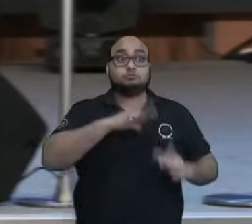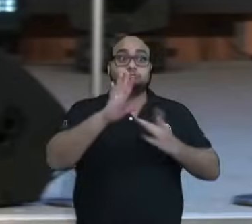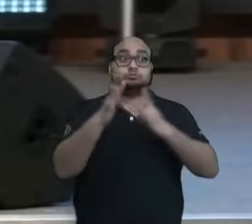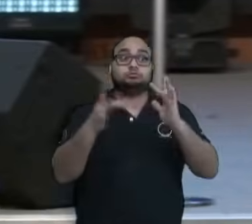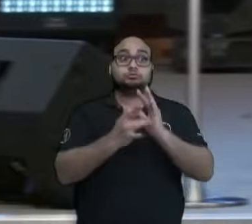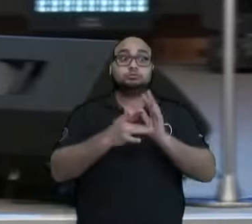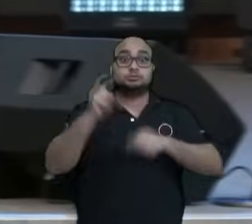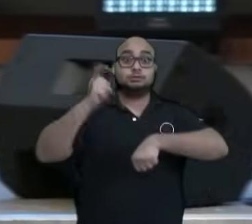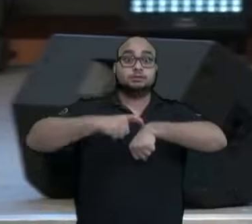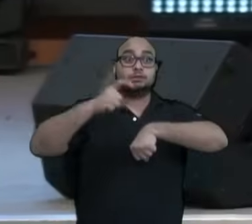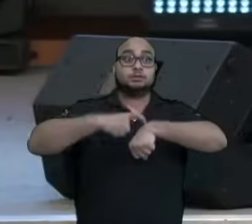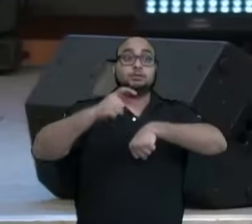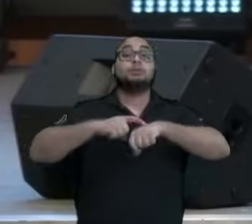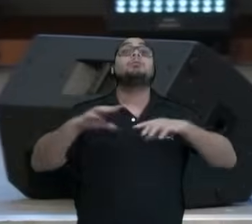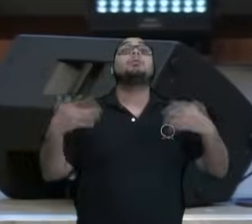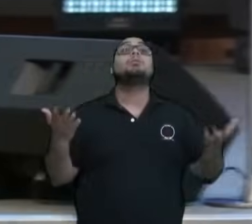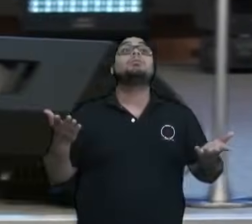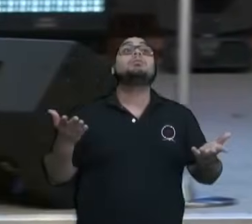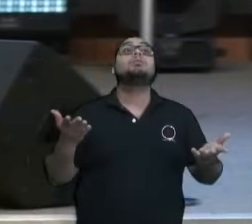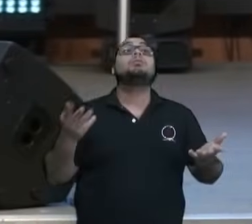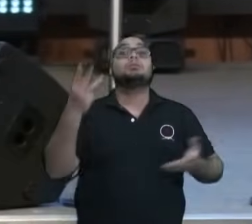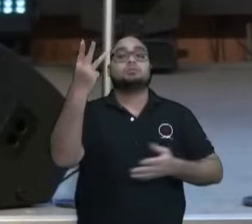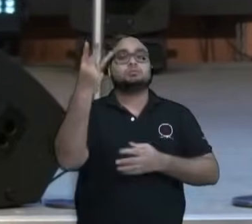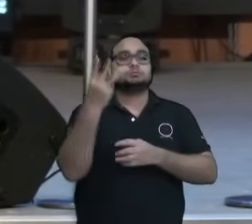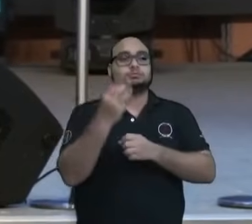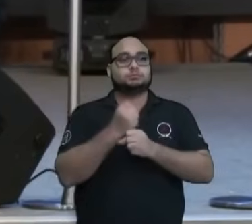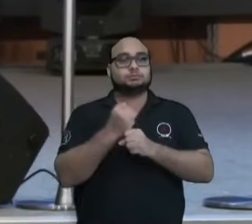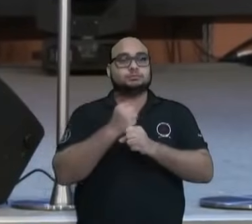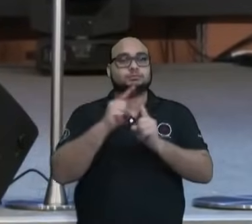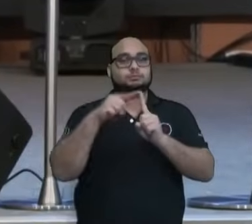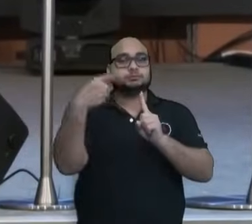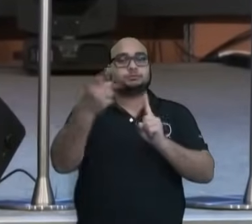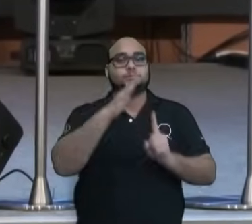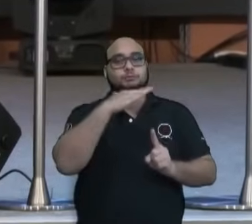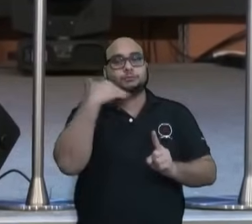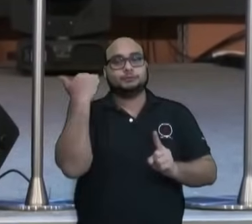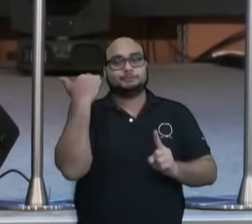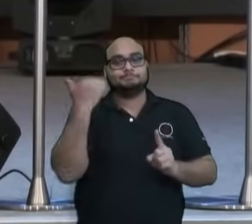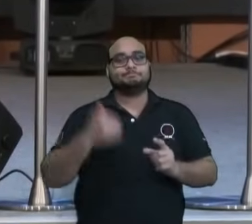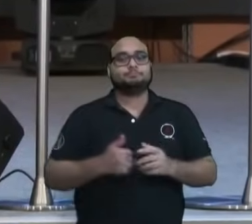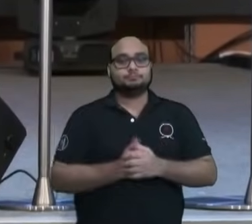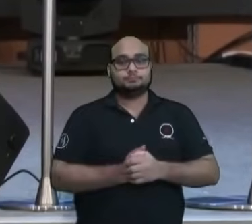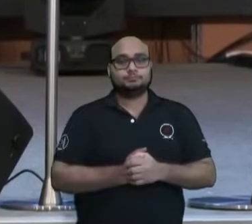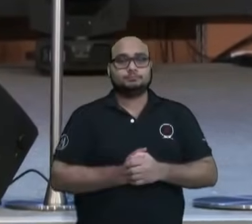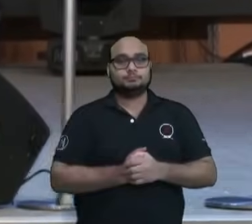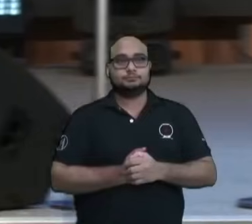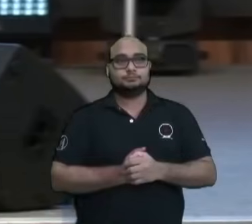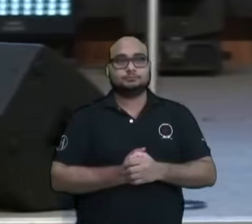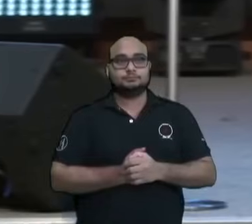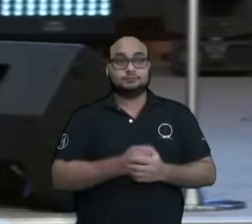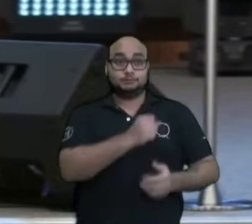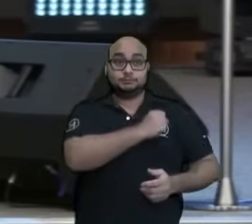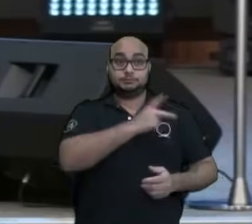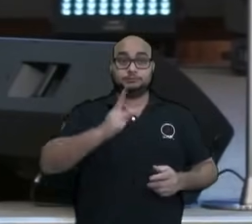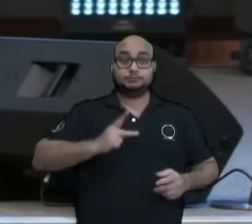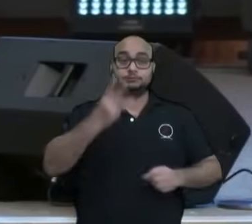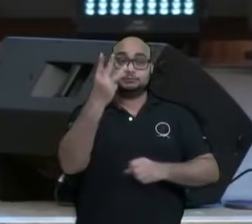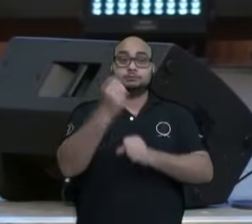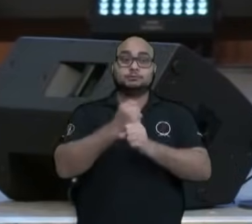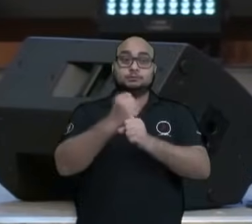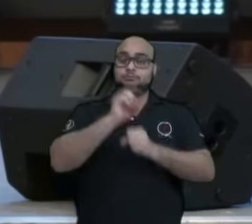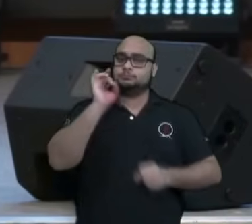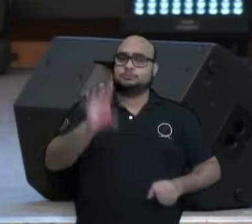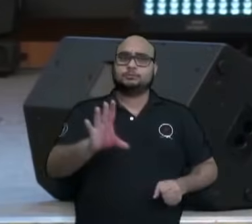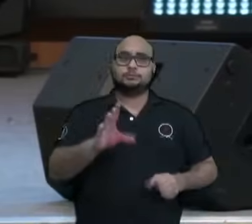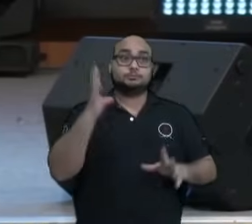três mas pastor pera aí os apóstolos Ficaram só TR anos a eu vou fazer a conta